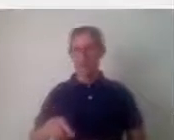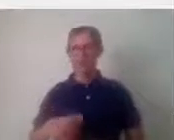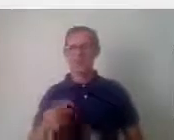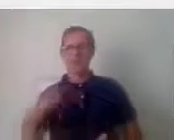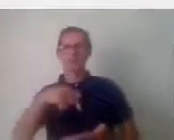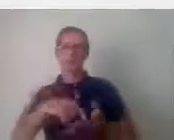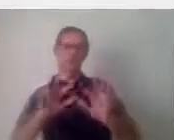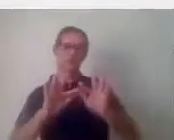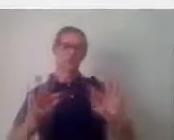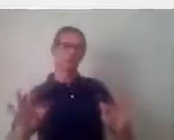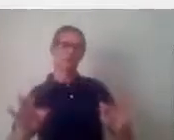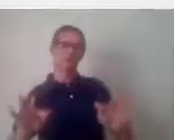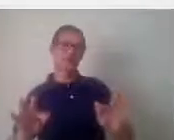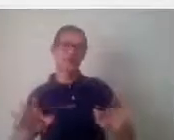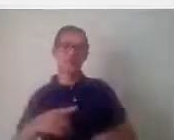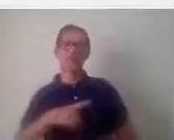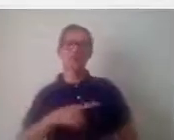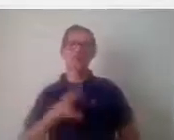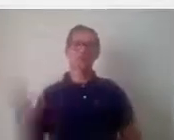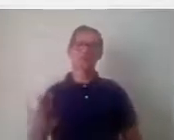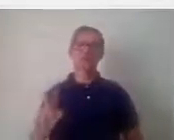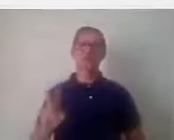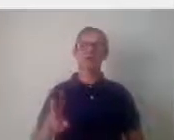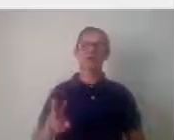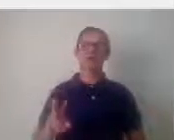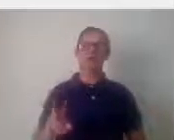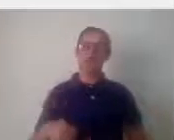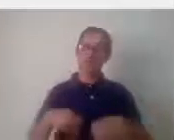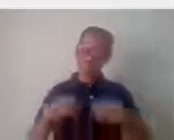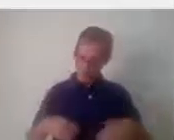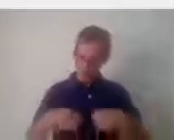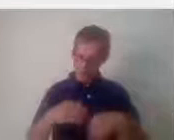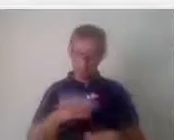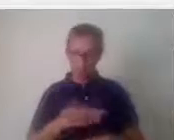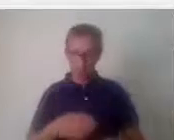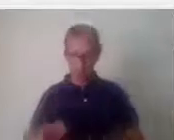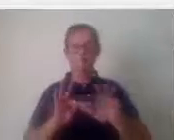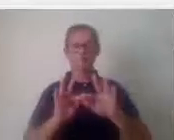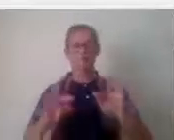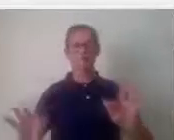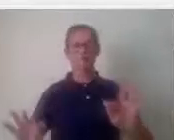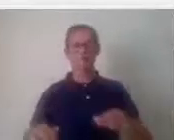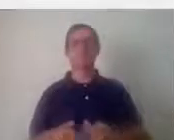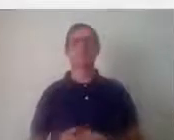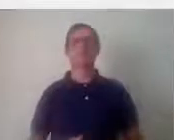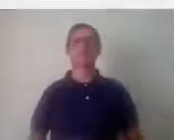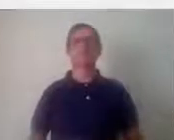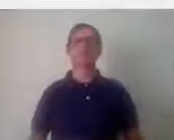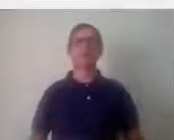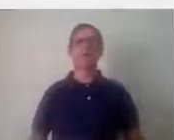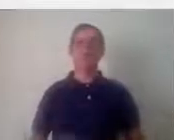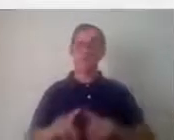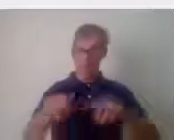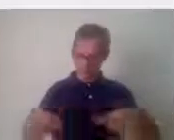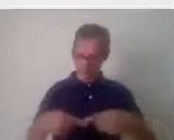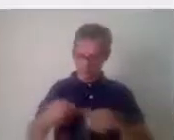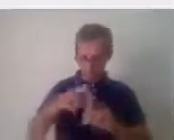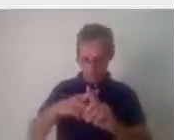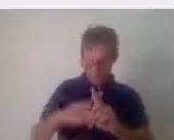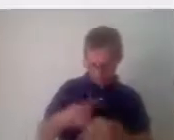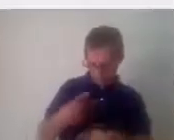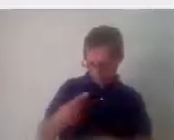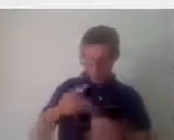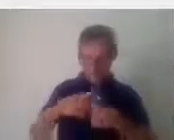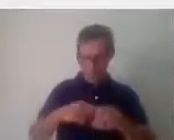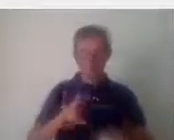dessa função, ele assume um valor a depender da minha função. Região do tipo 1, região do